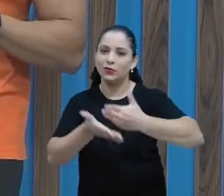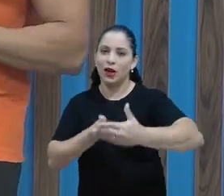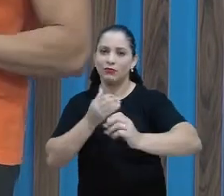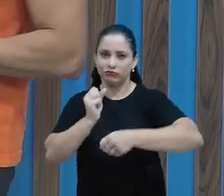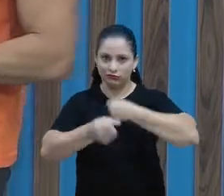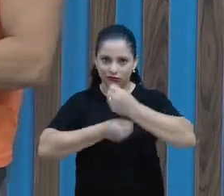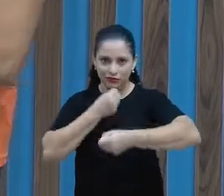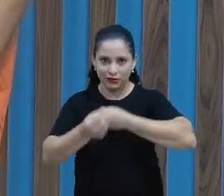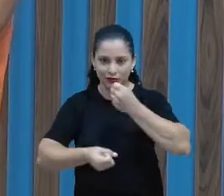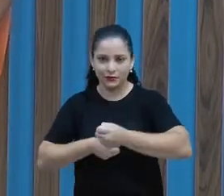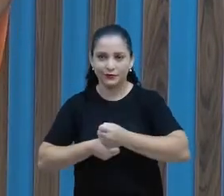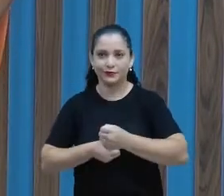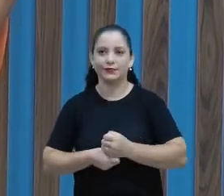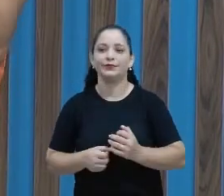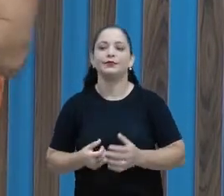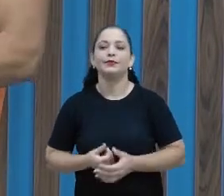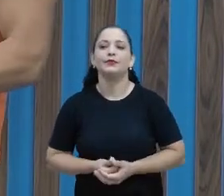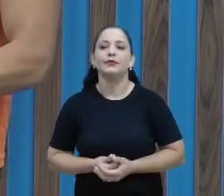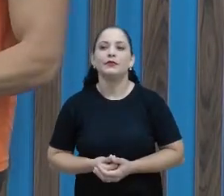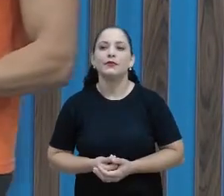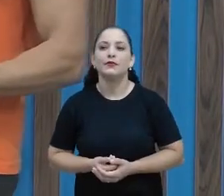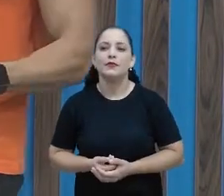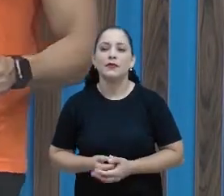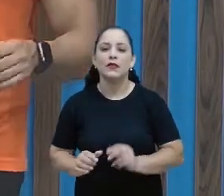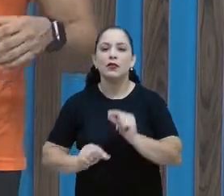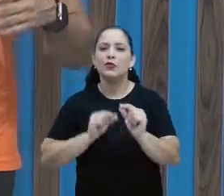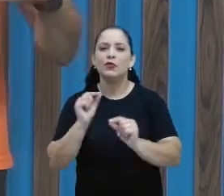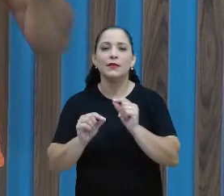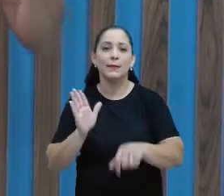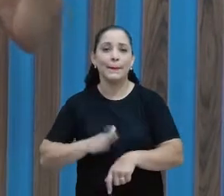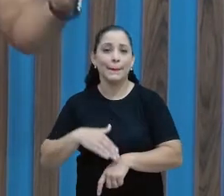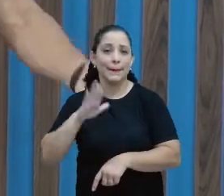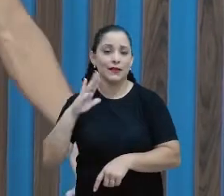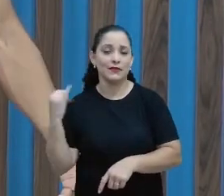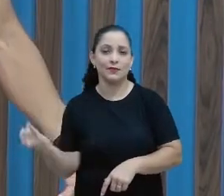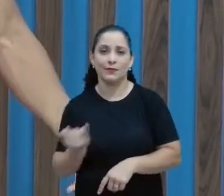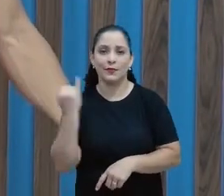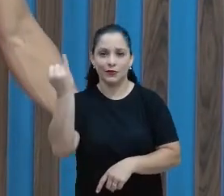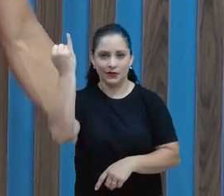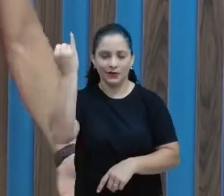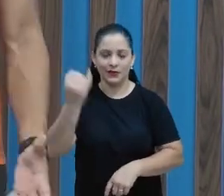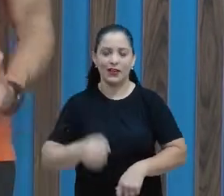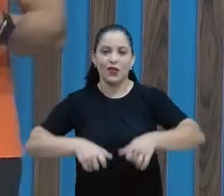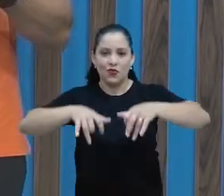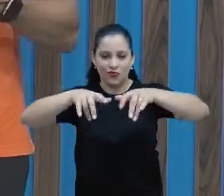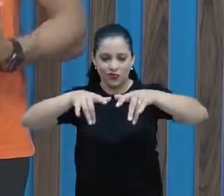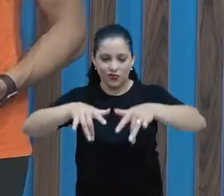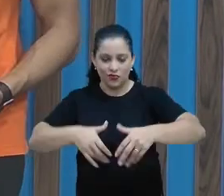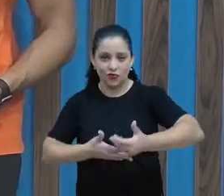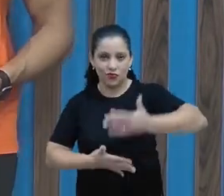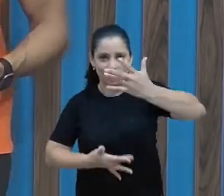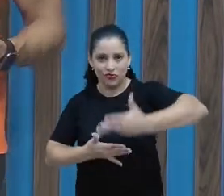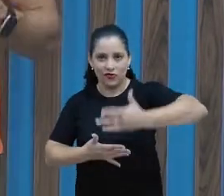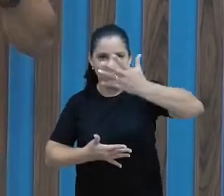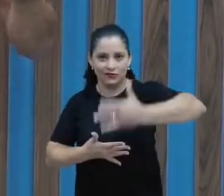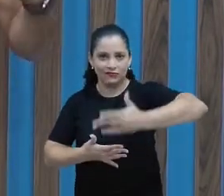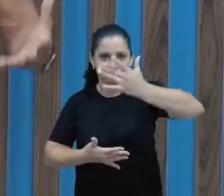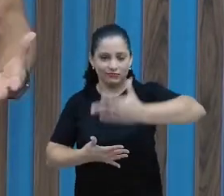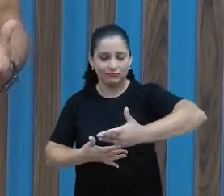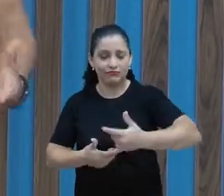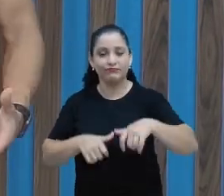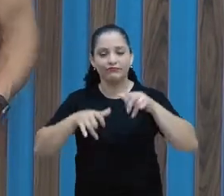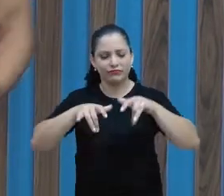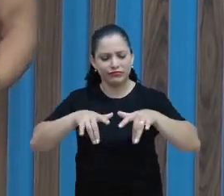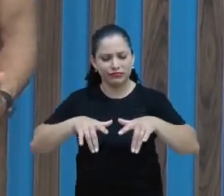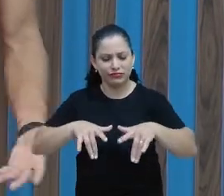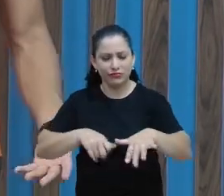todo esse ano, certo? O ponto mais importante é em relação ao nosso chat, certo? Onde você vai poder participar, falar